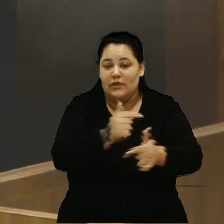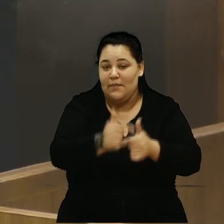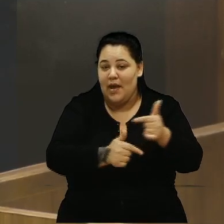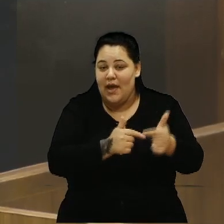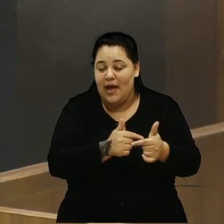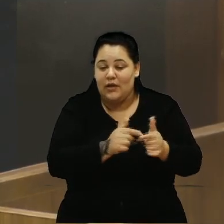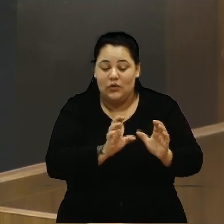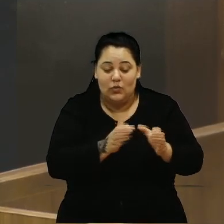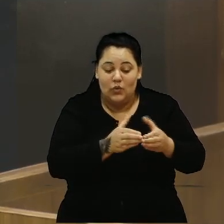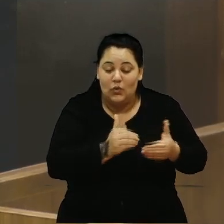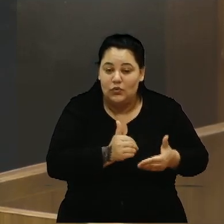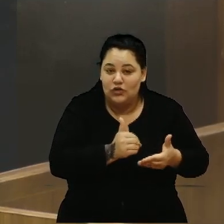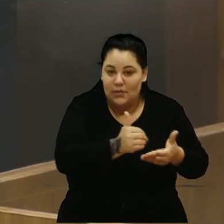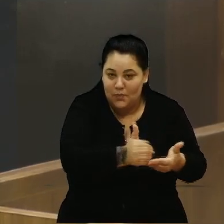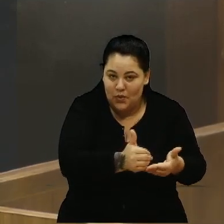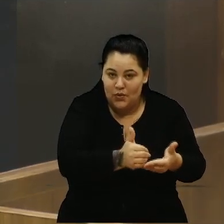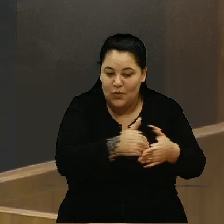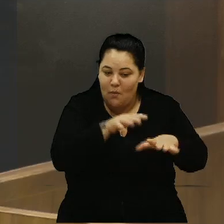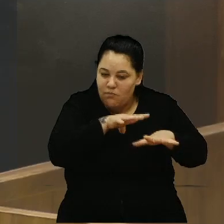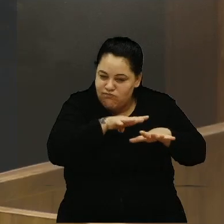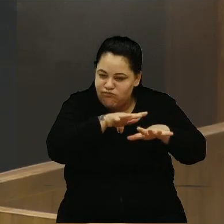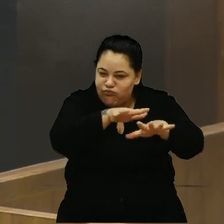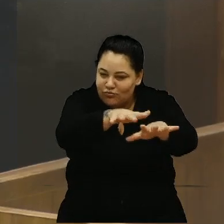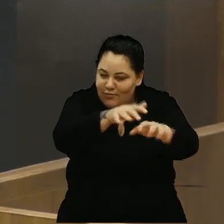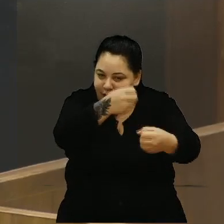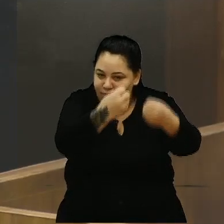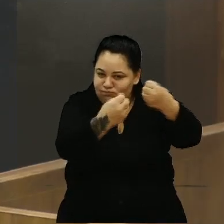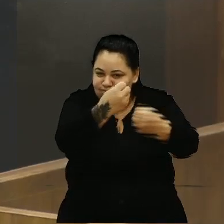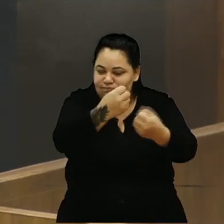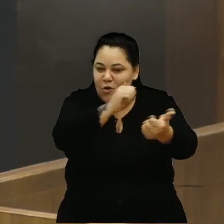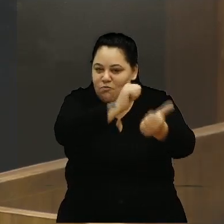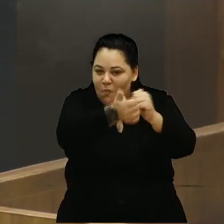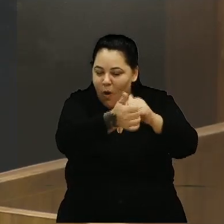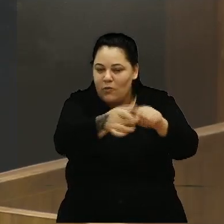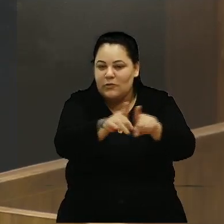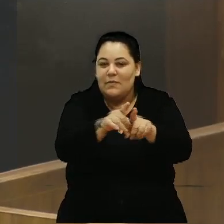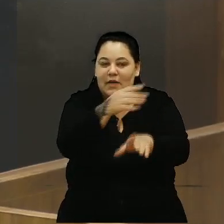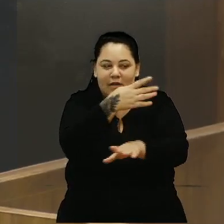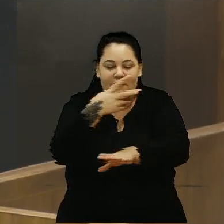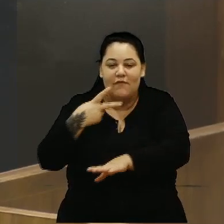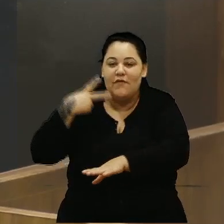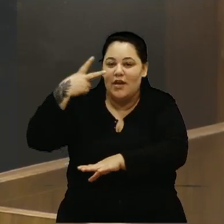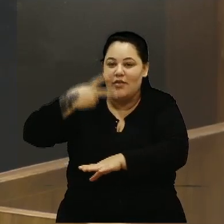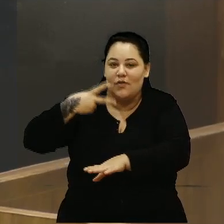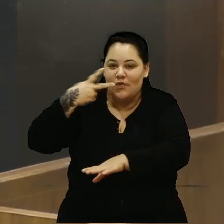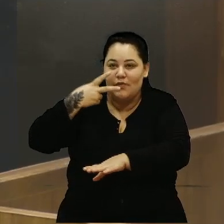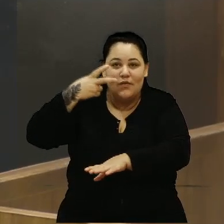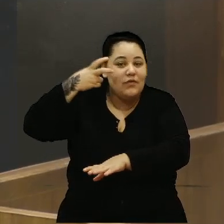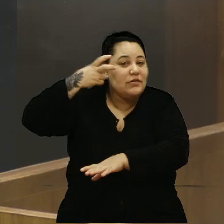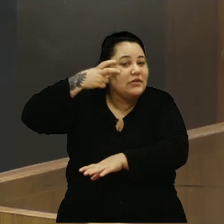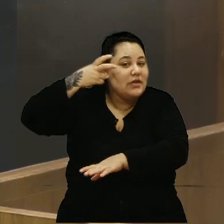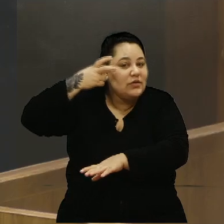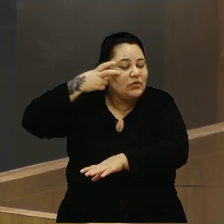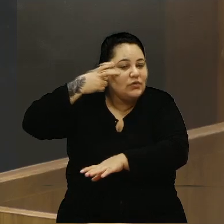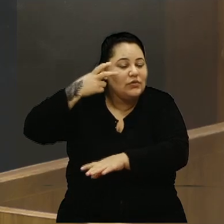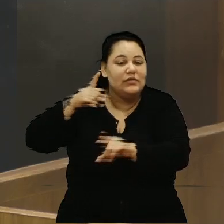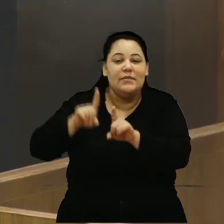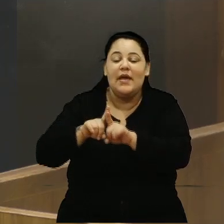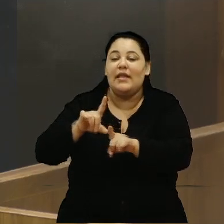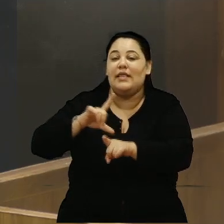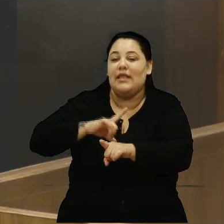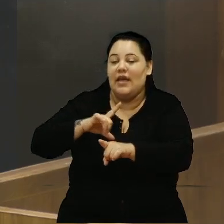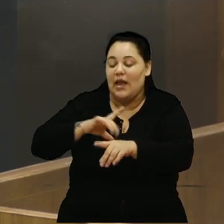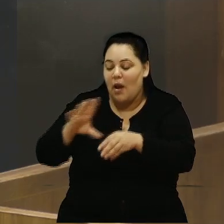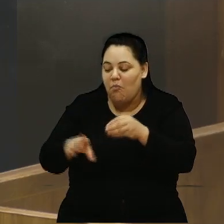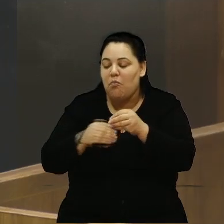Frente Parlamentar do Automobilismo e Esporte a Motor. Vereador Sandro Fantinel, que tem